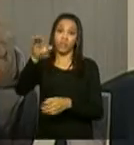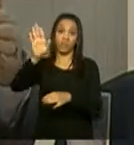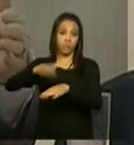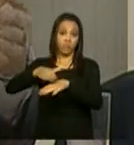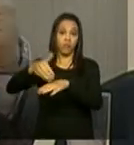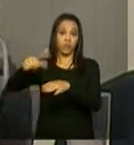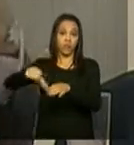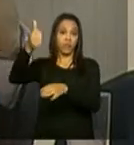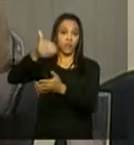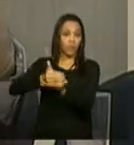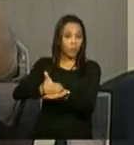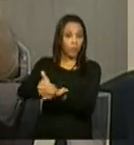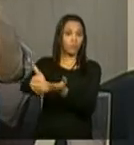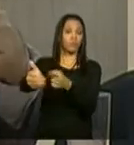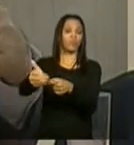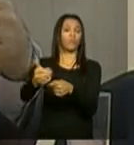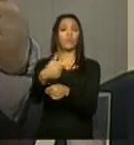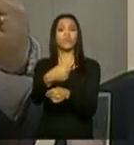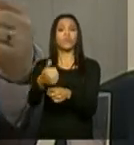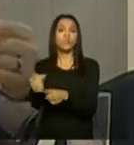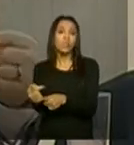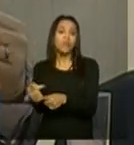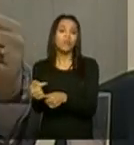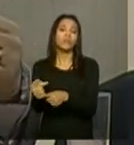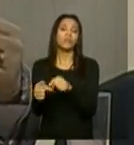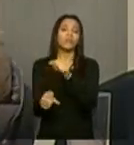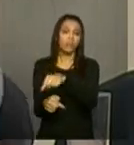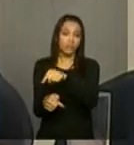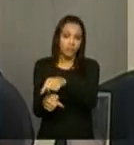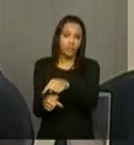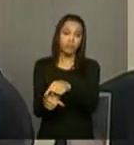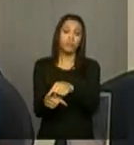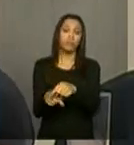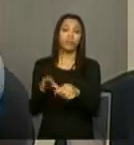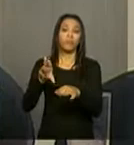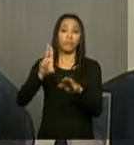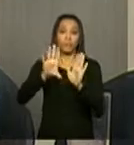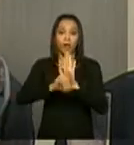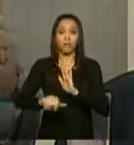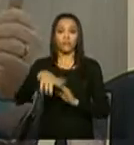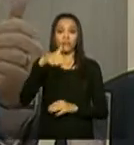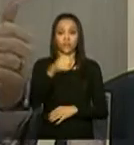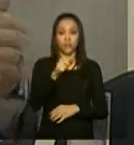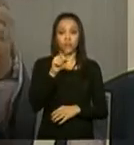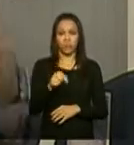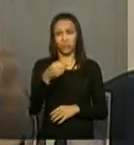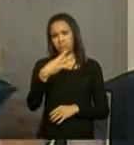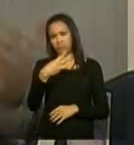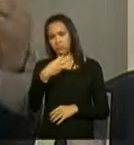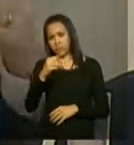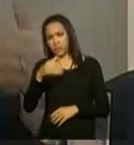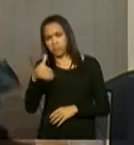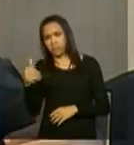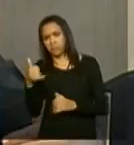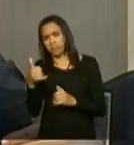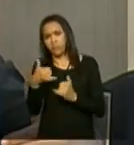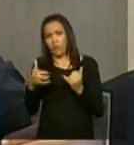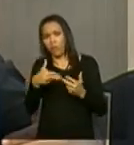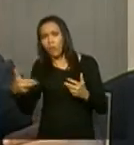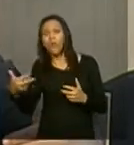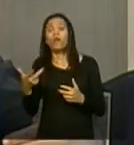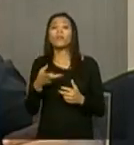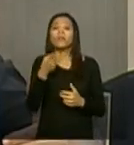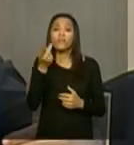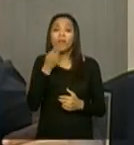1 em 2007 através do instituto joão goulart pela lei 7.301 alguma coisa que autoriza os